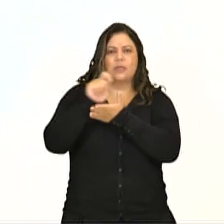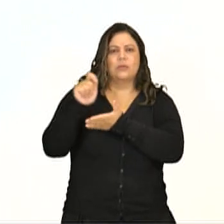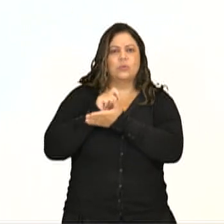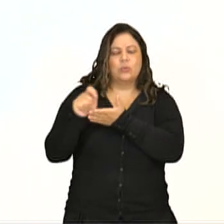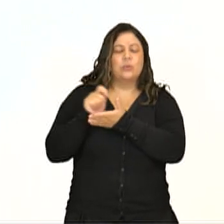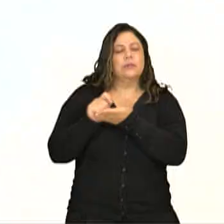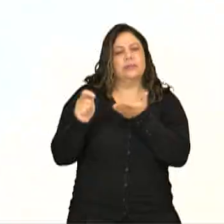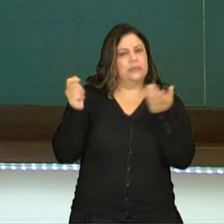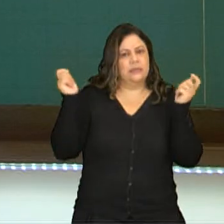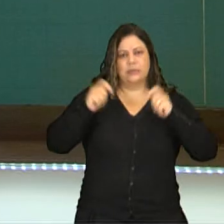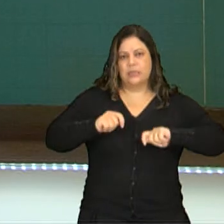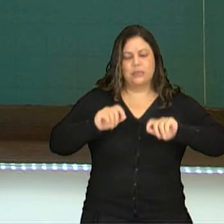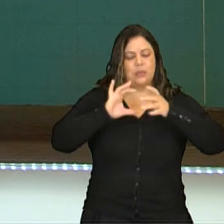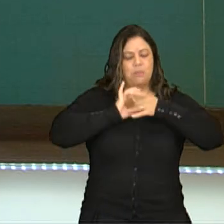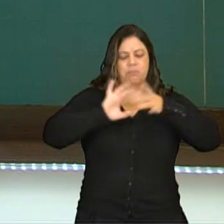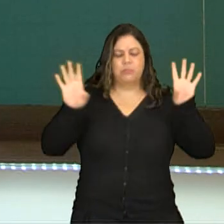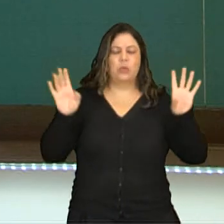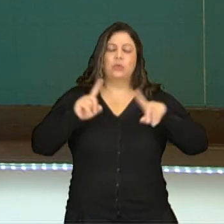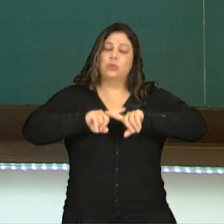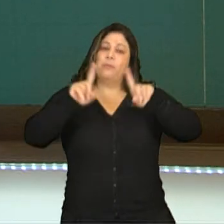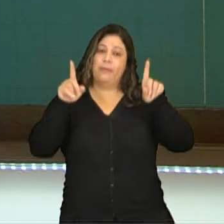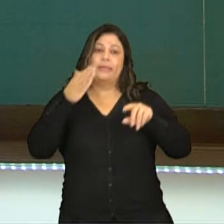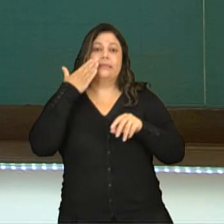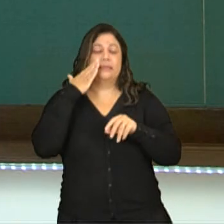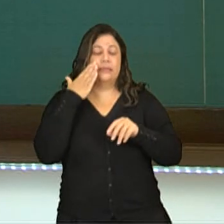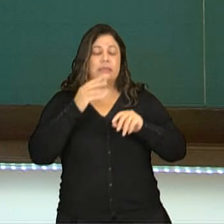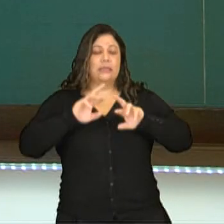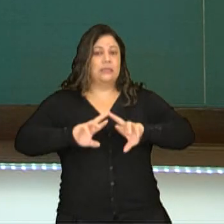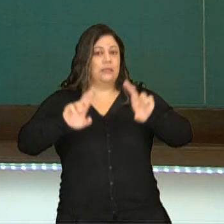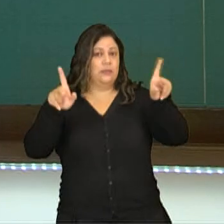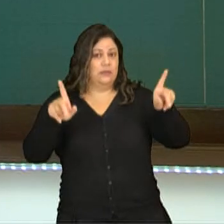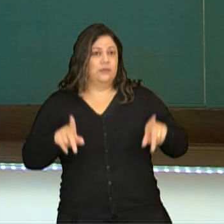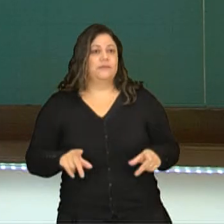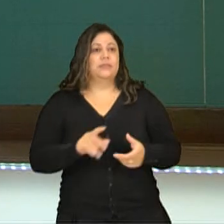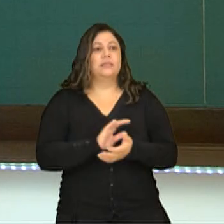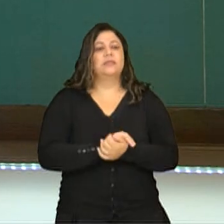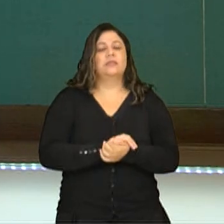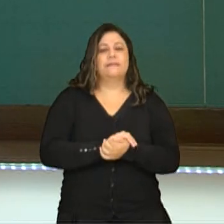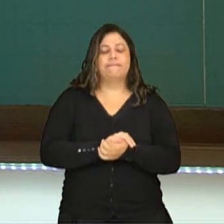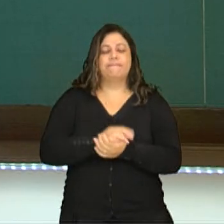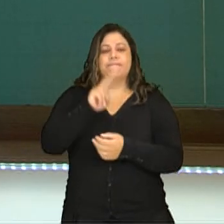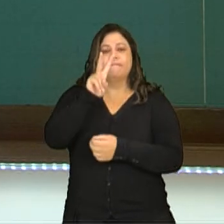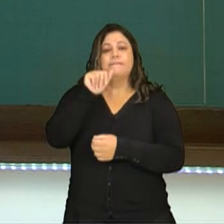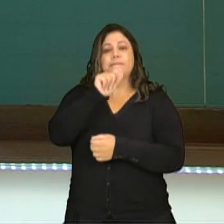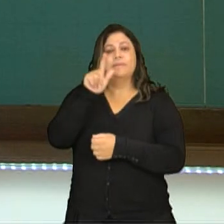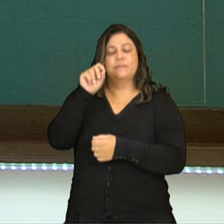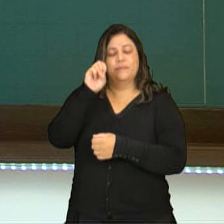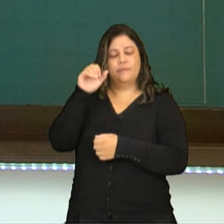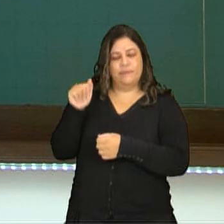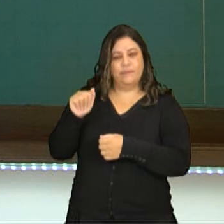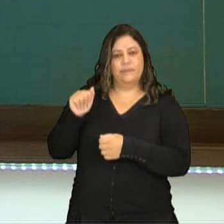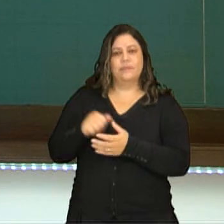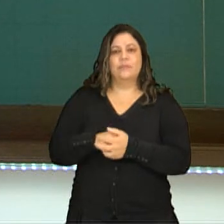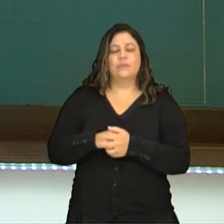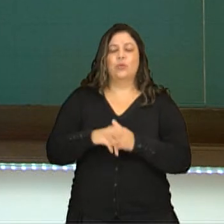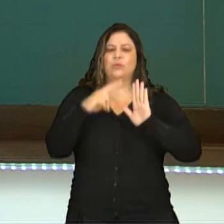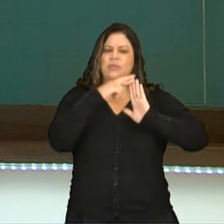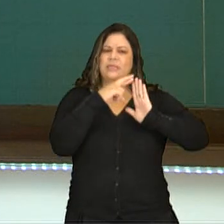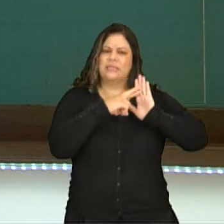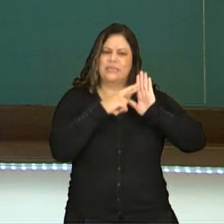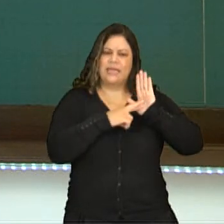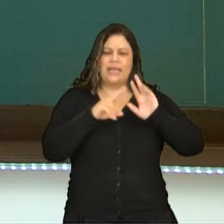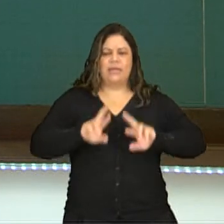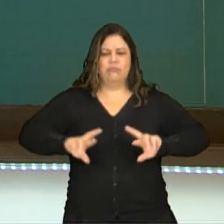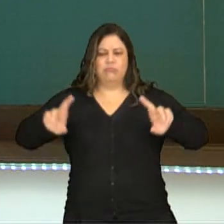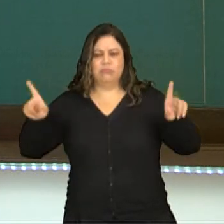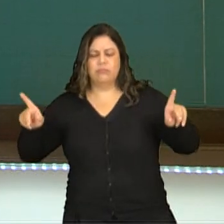contanto que vocês tenham pego essa diferenciação específica. Enquanto a valsa apresenta um compasso ternário, o foxtrot